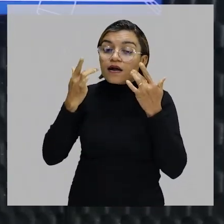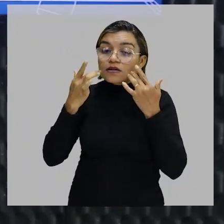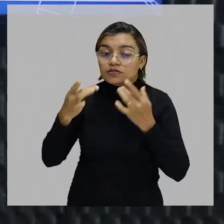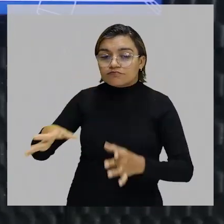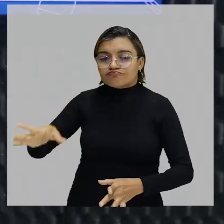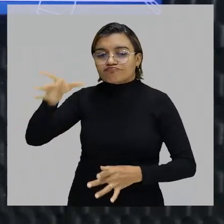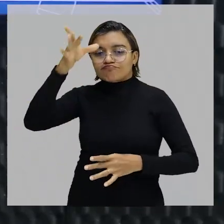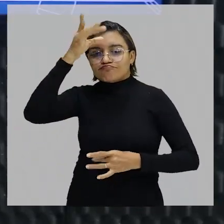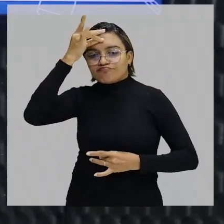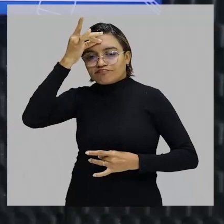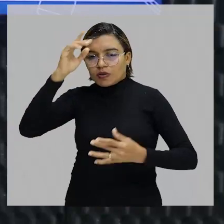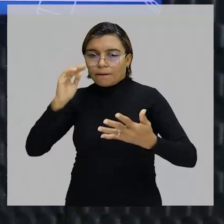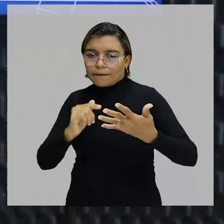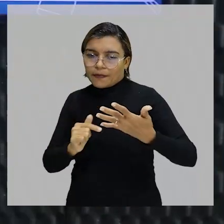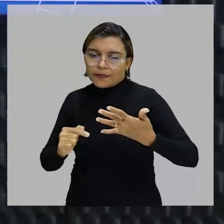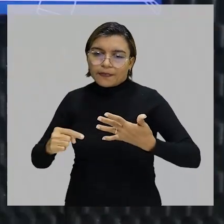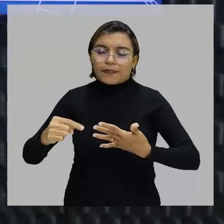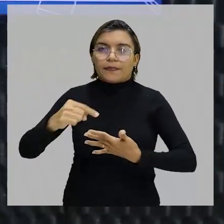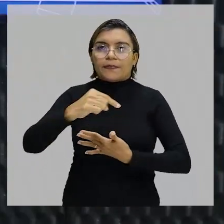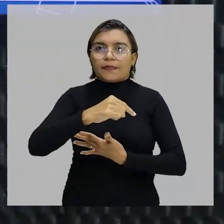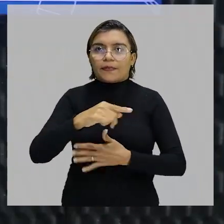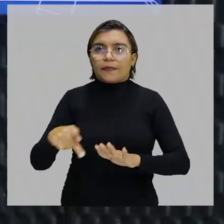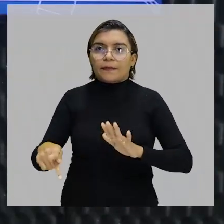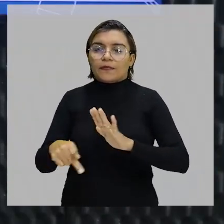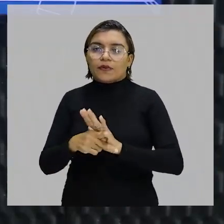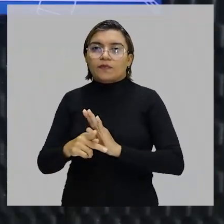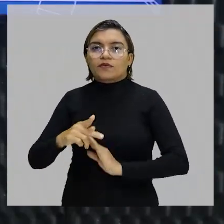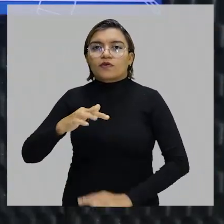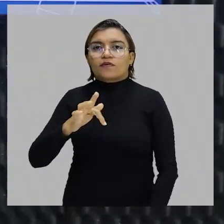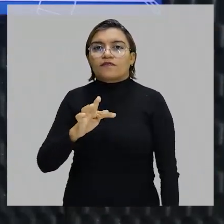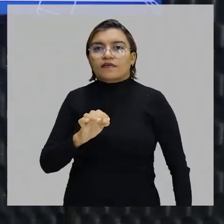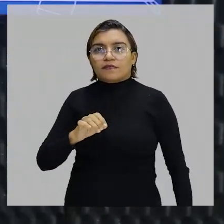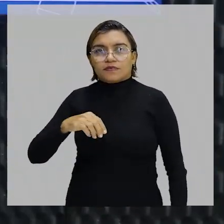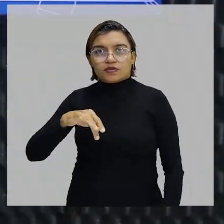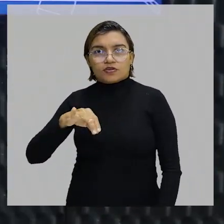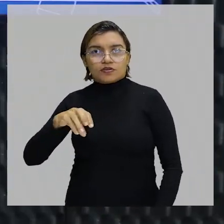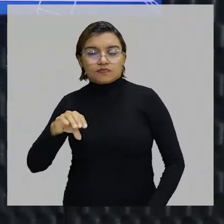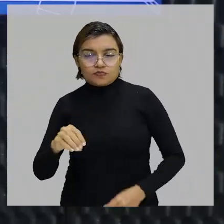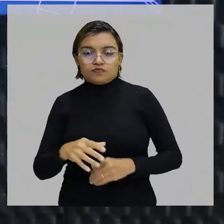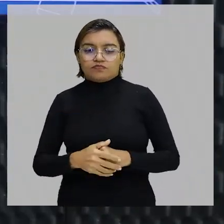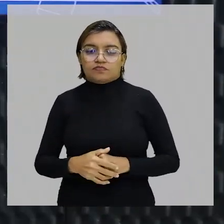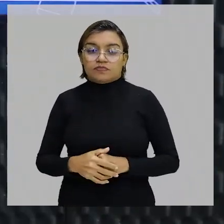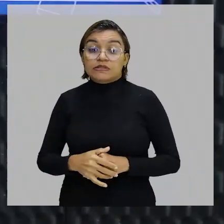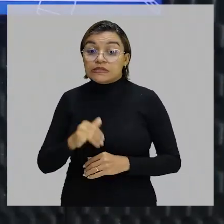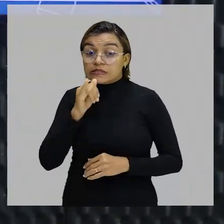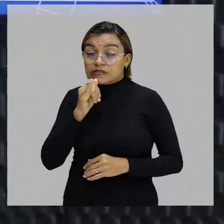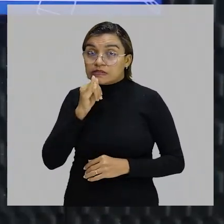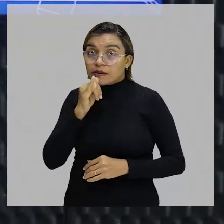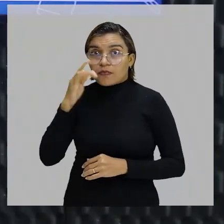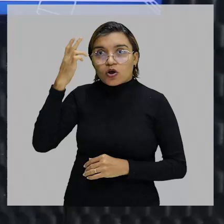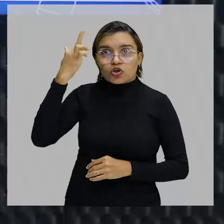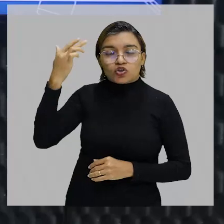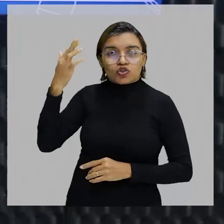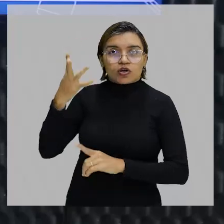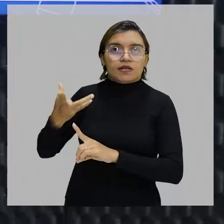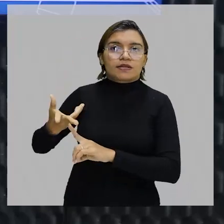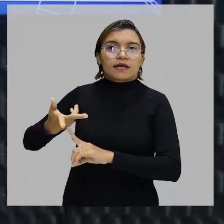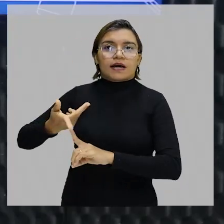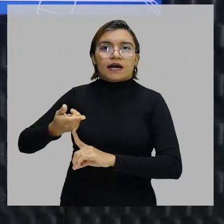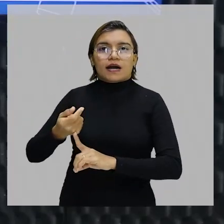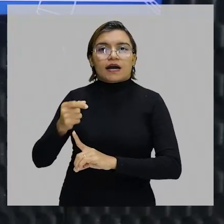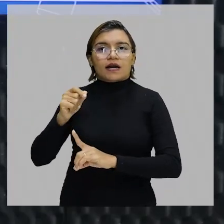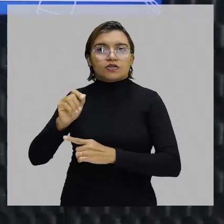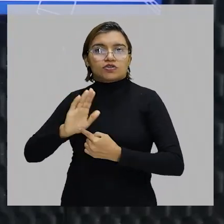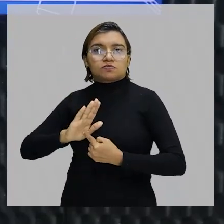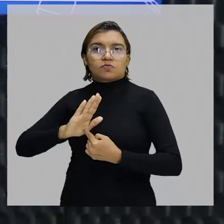aspectos extremamente fundamentais do feminismo. Por quê? Gente, não dá para você fugir disso. A história da arte, ela vai massacrando as